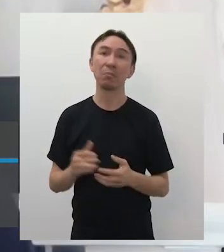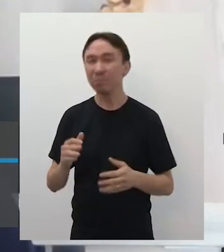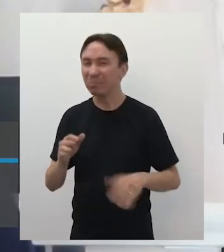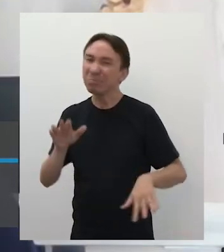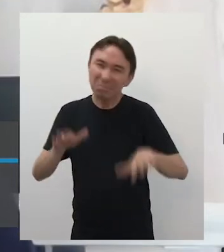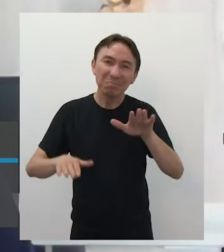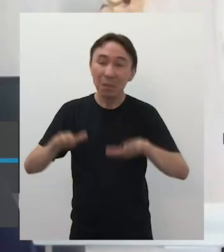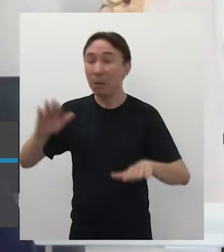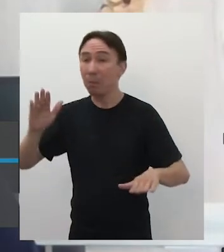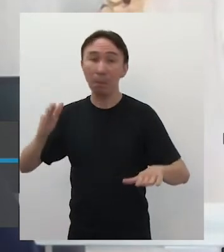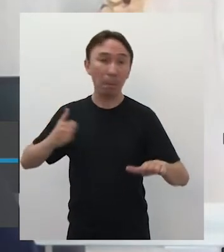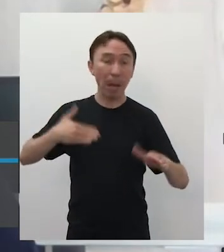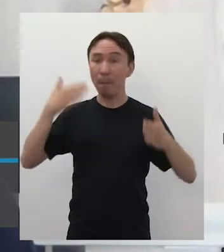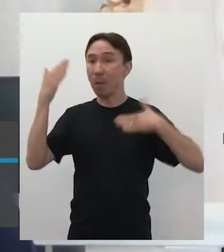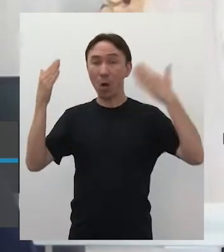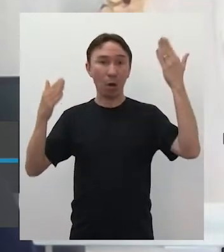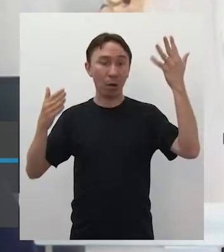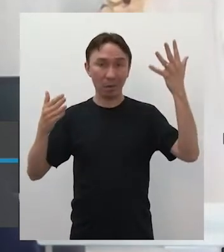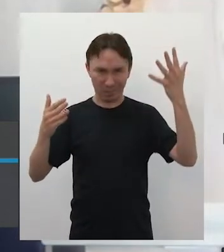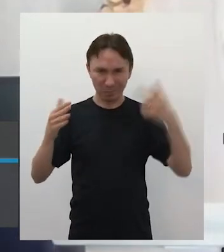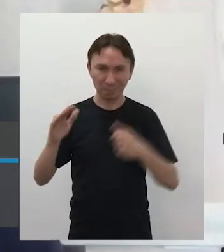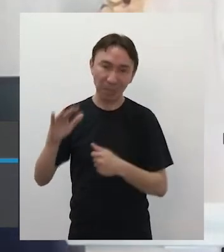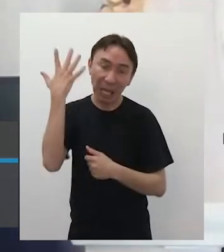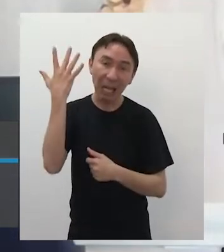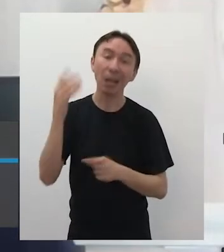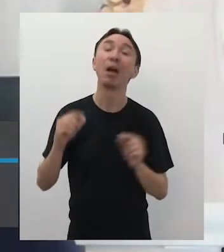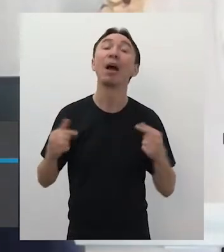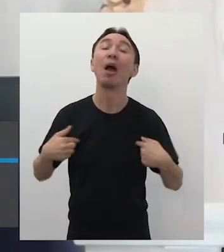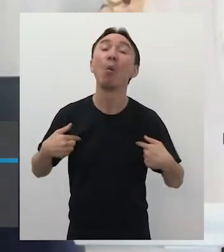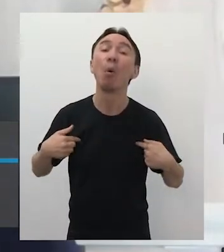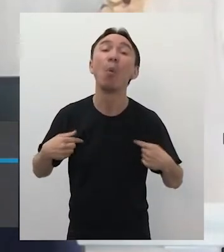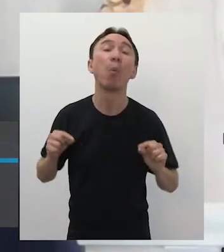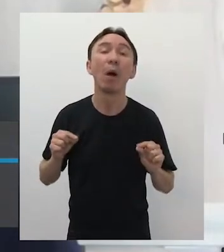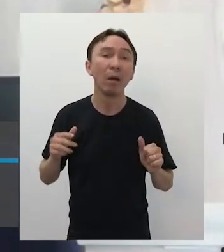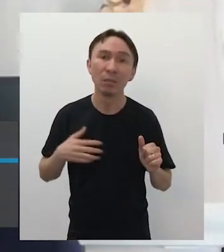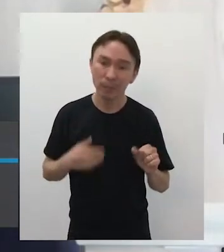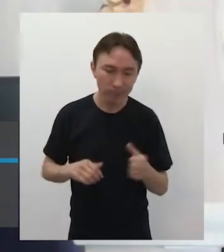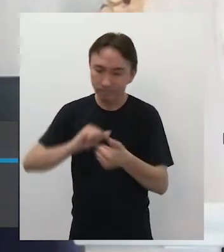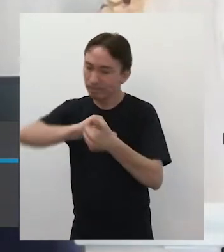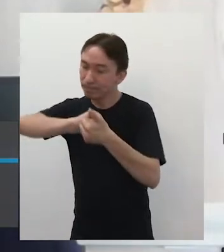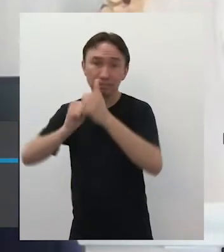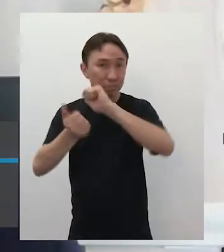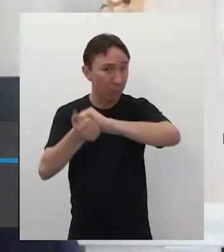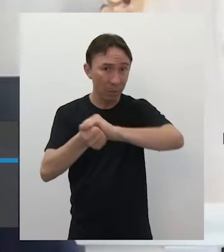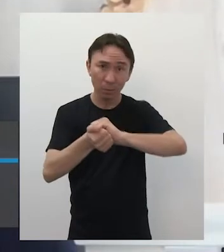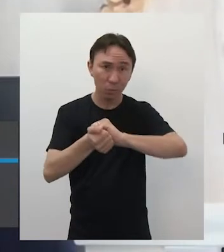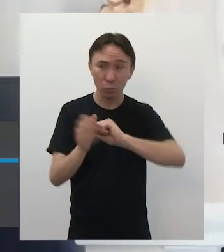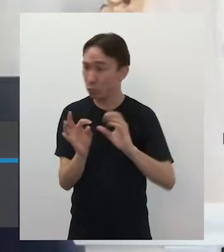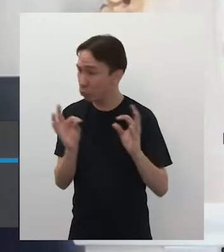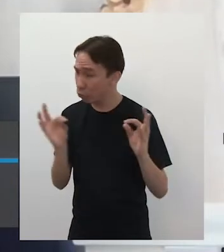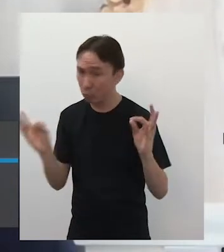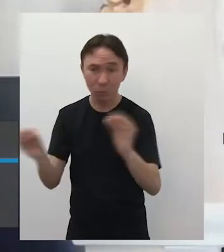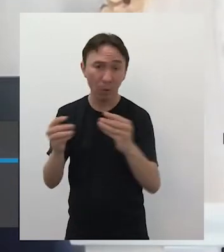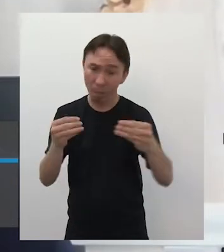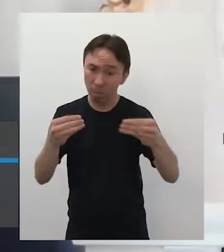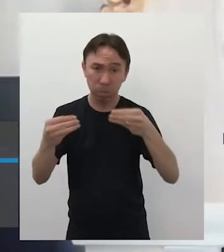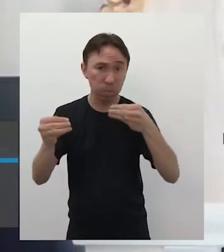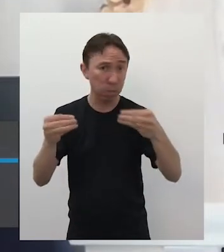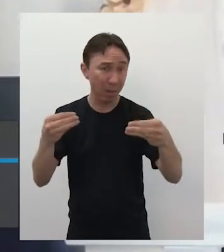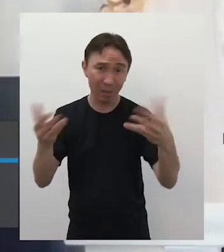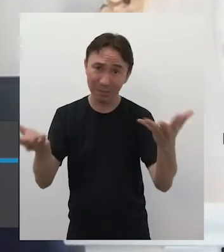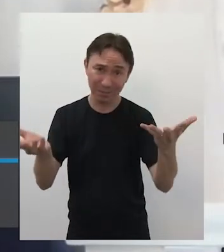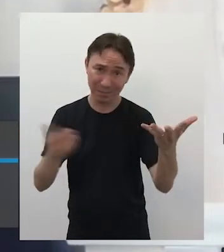ele me ajuda muito a me organizar, a ser mais organizada, tá certo? E